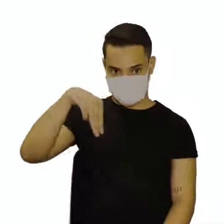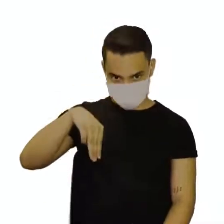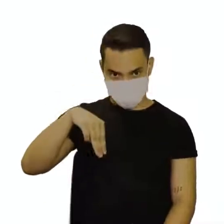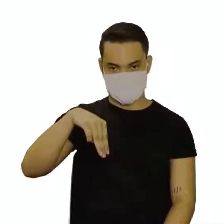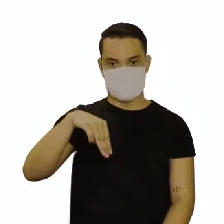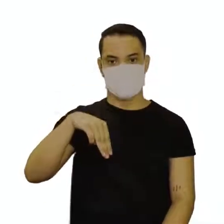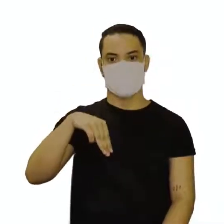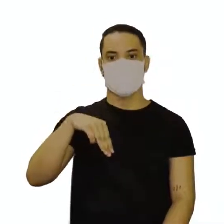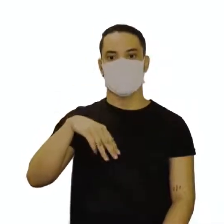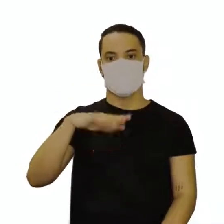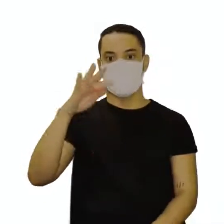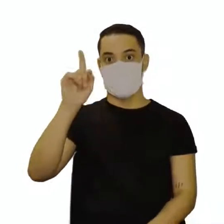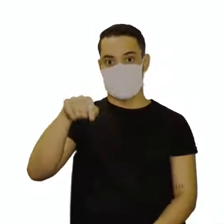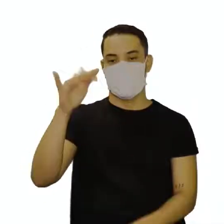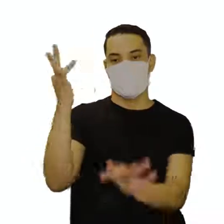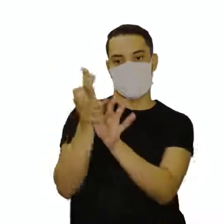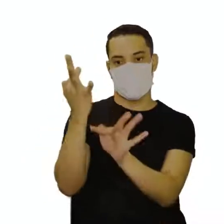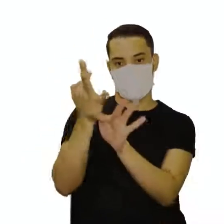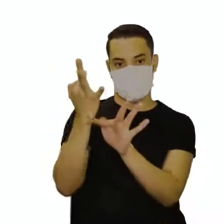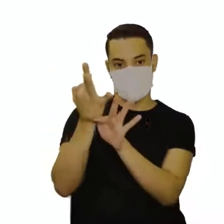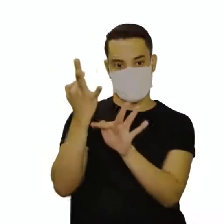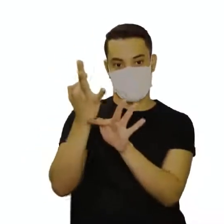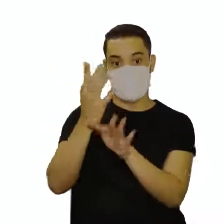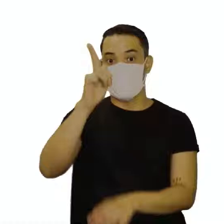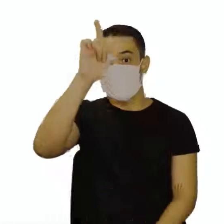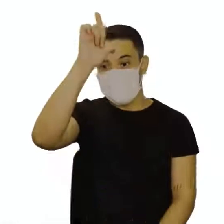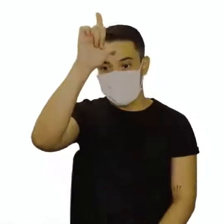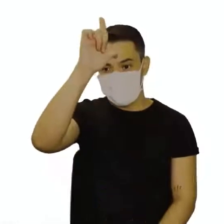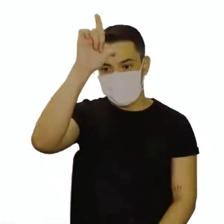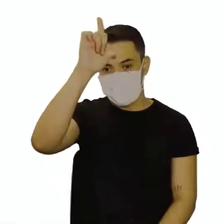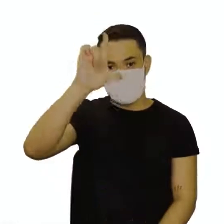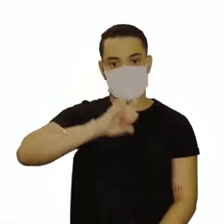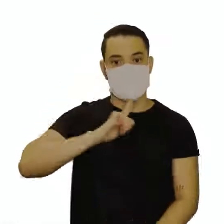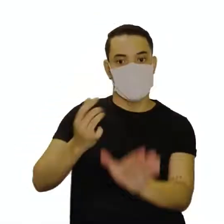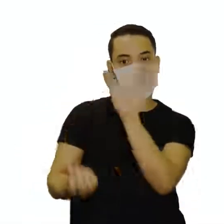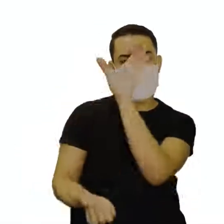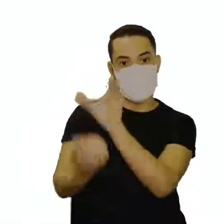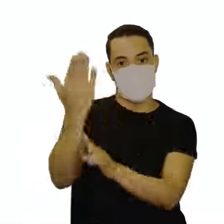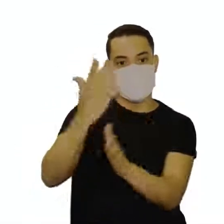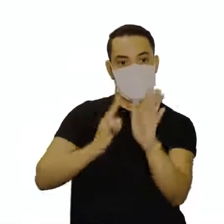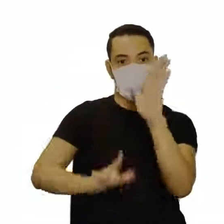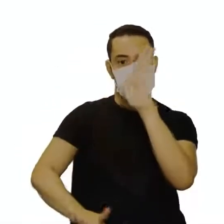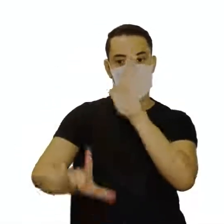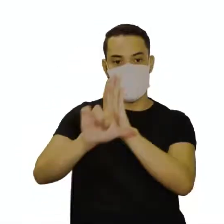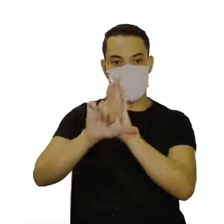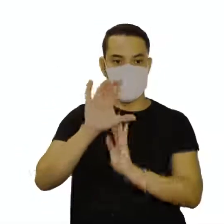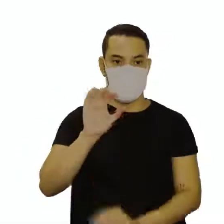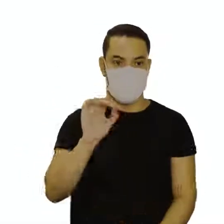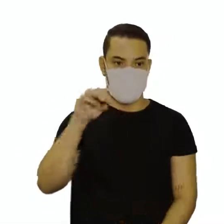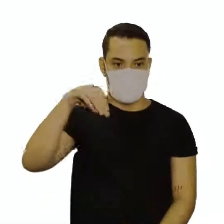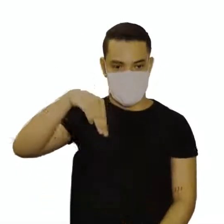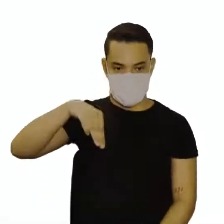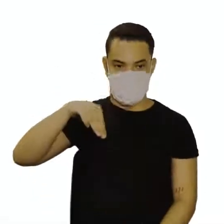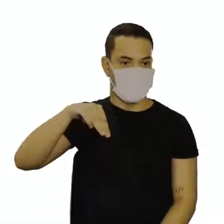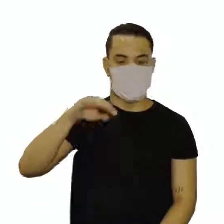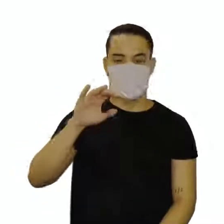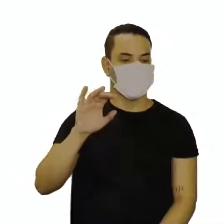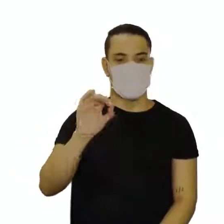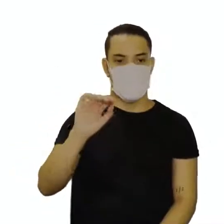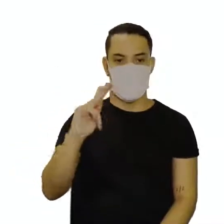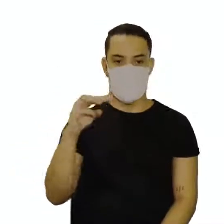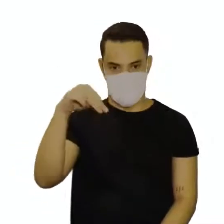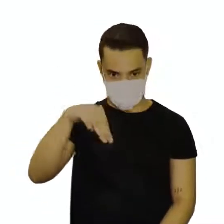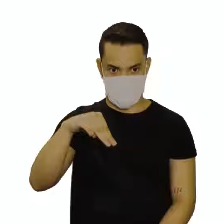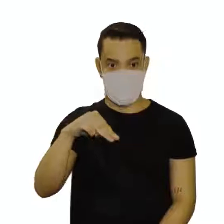né? Foi um físico alemão que deu origem à lei de Ohm. A